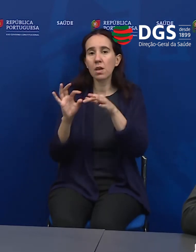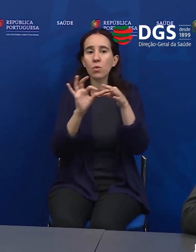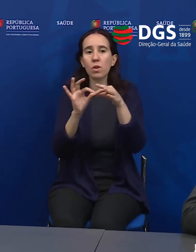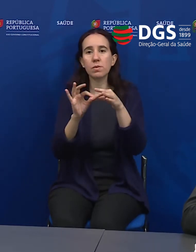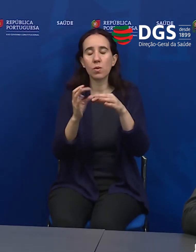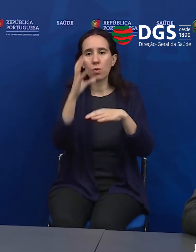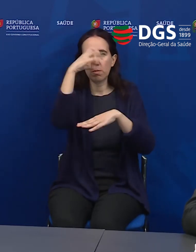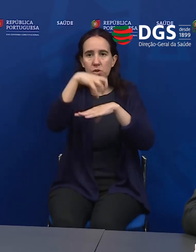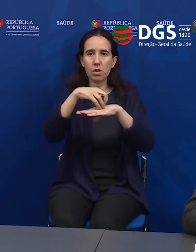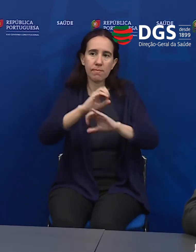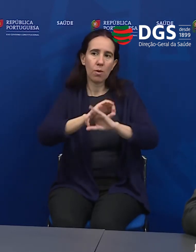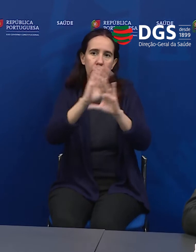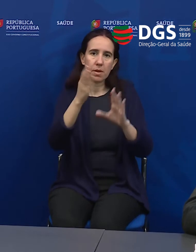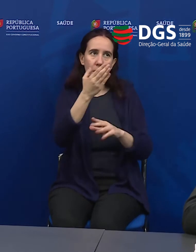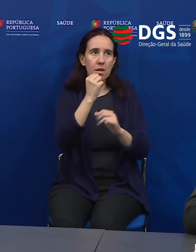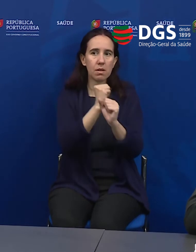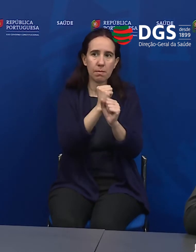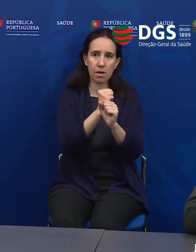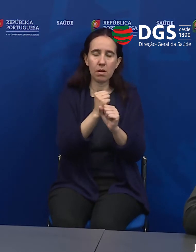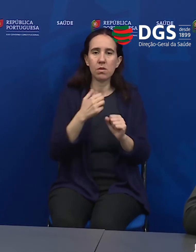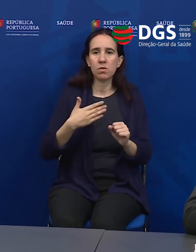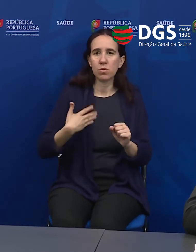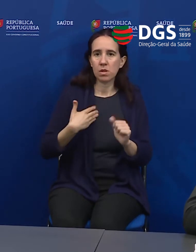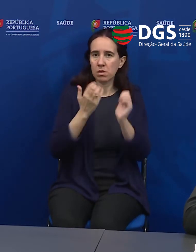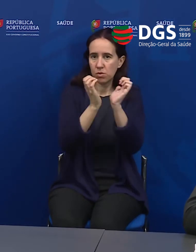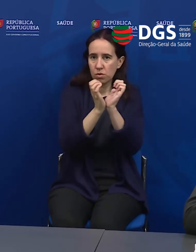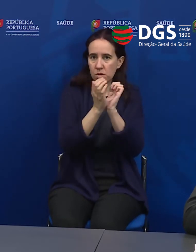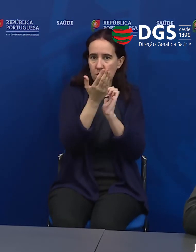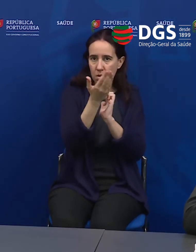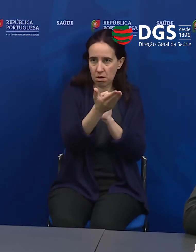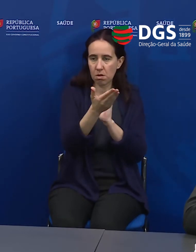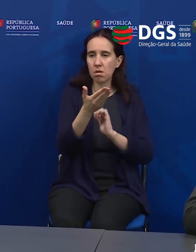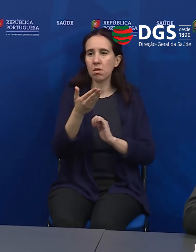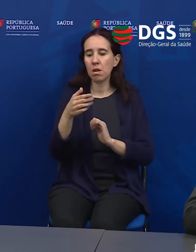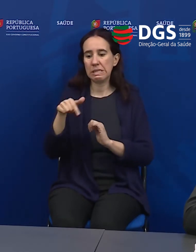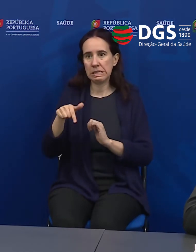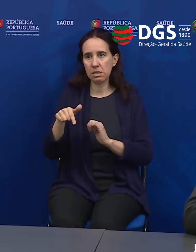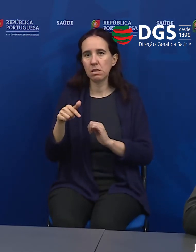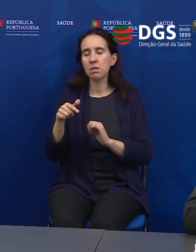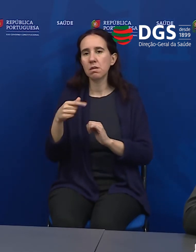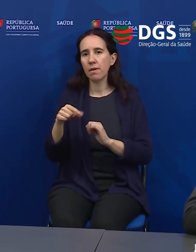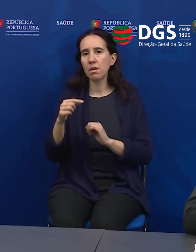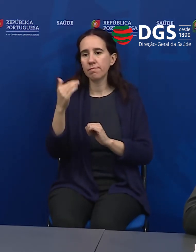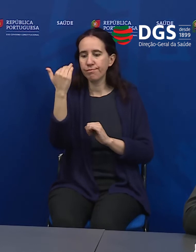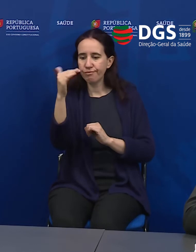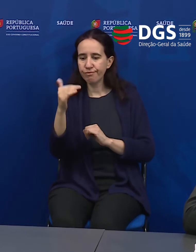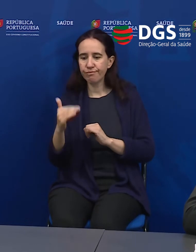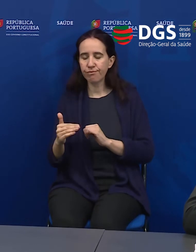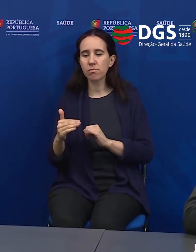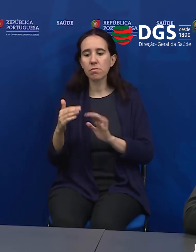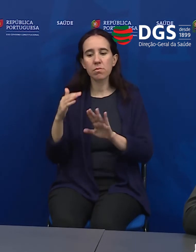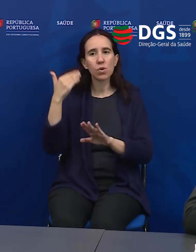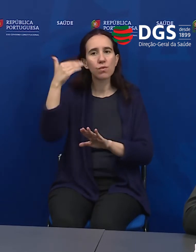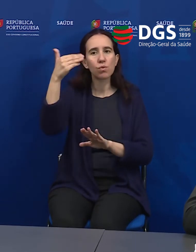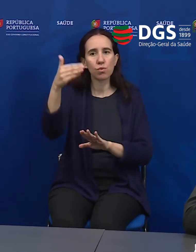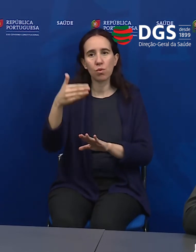o Ministério, obviamente, do Trabalho, da Solidariedade e da Segurança Social, indicações para o futuro,